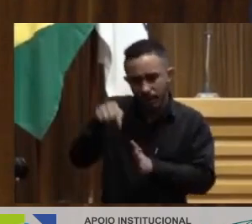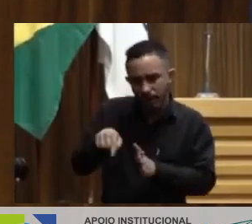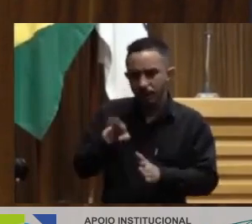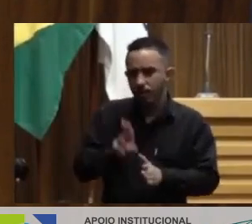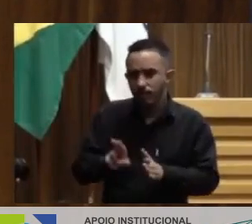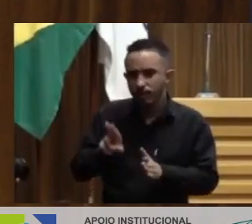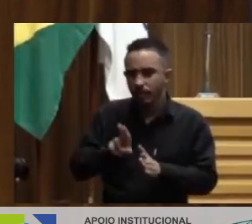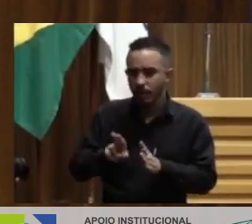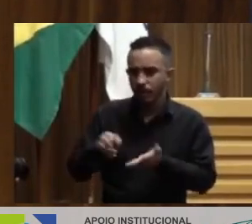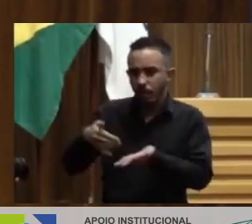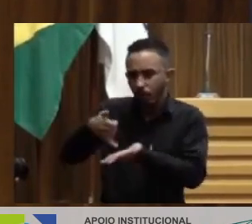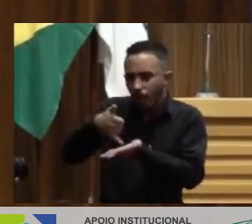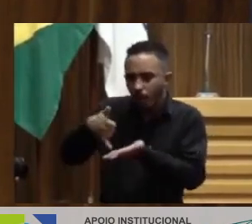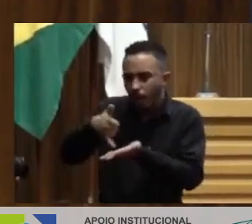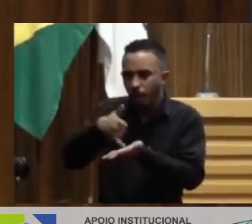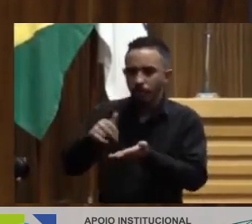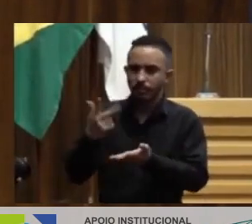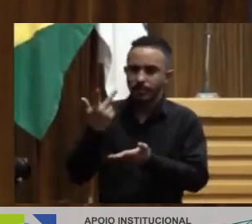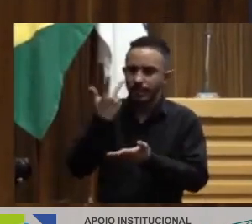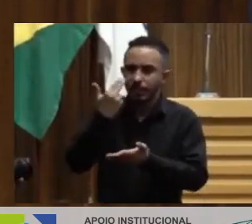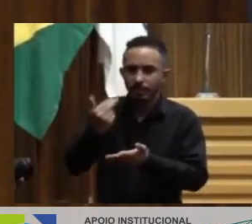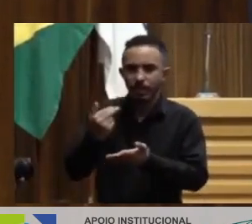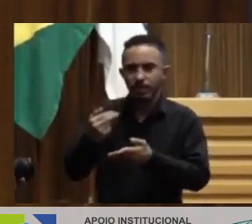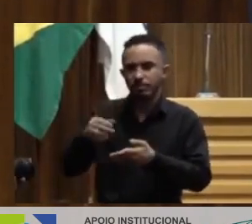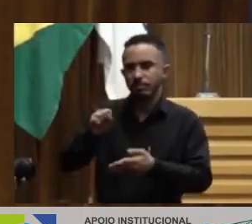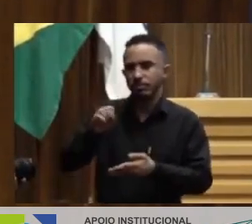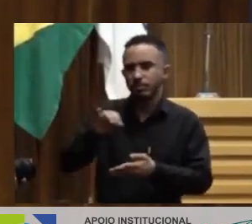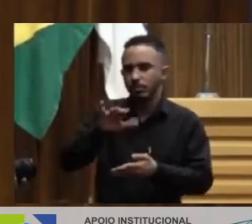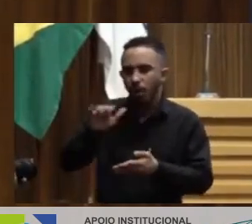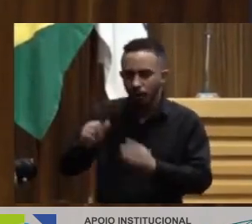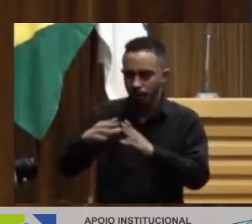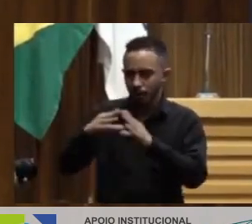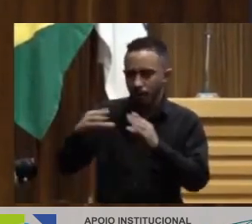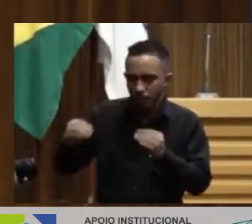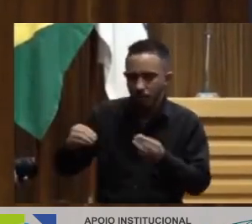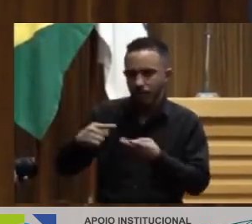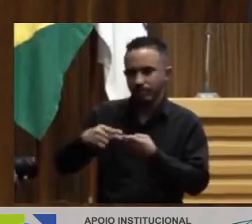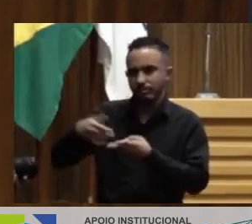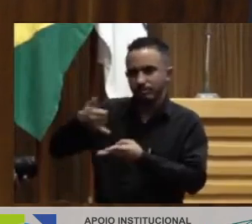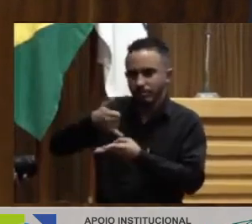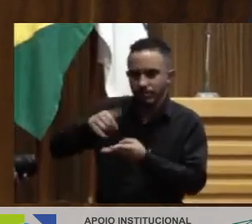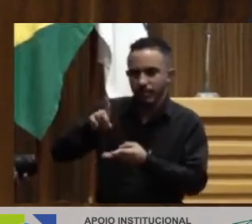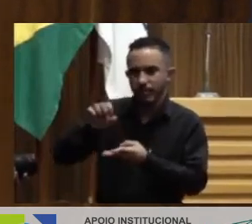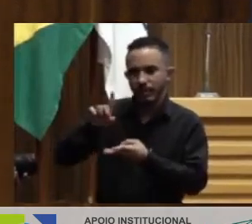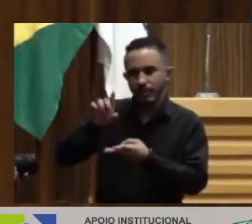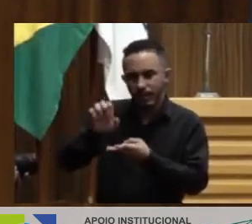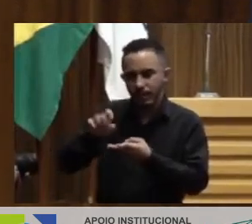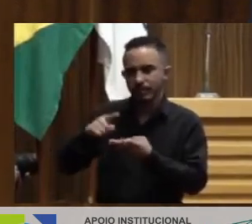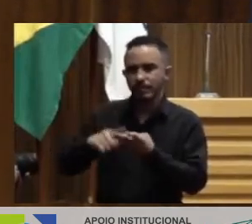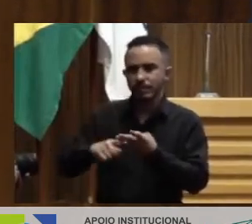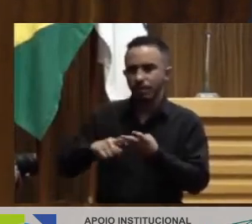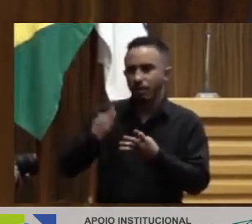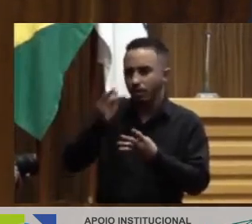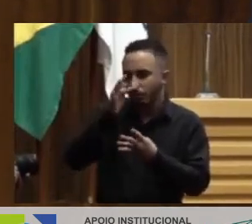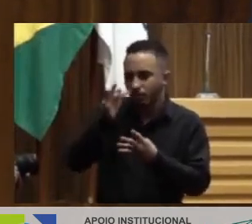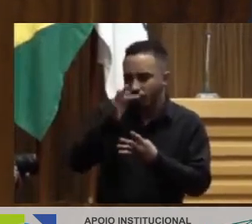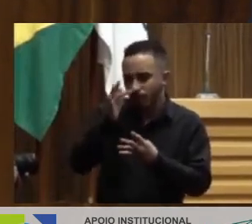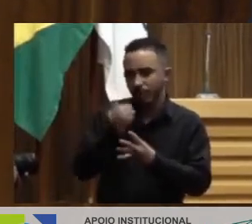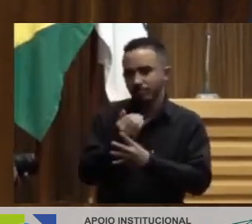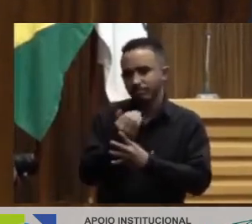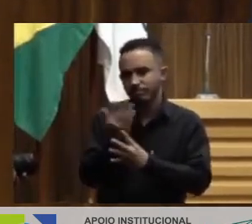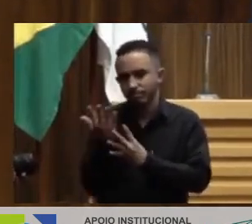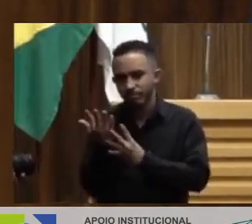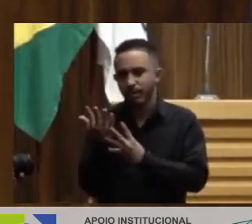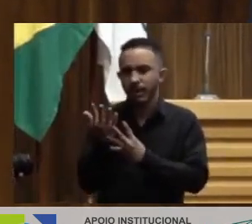de óleos vegetais, soja, mamona, dendê, girassol, gordura animal, a gente